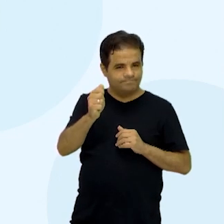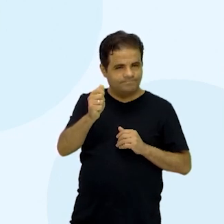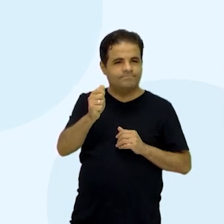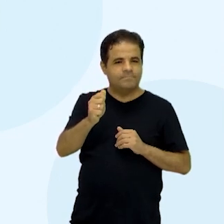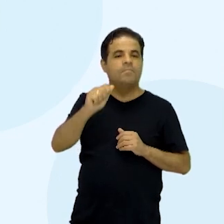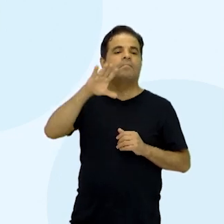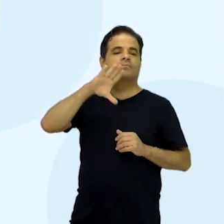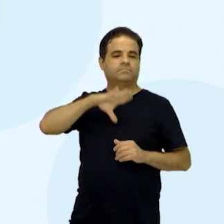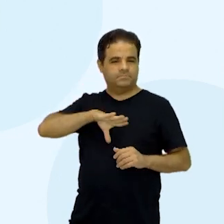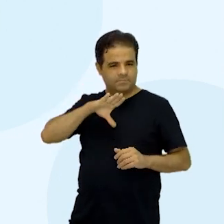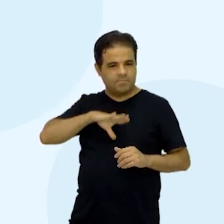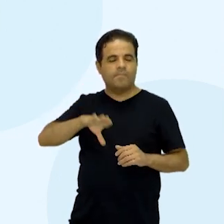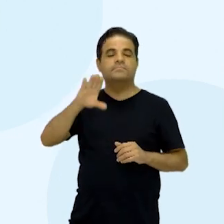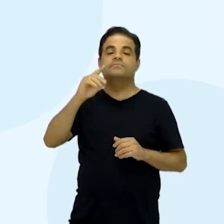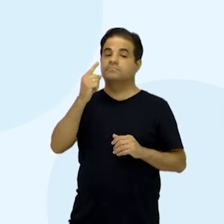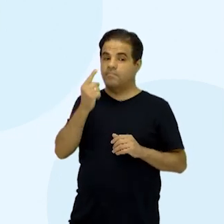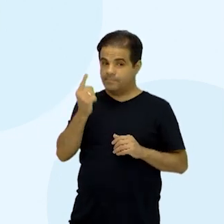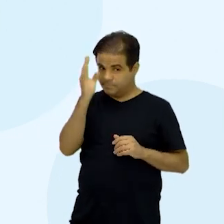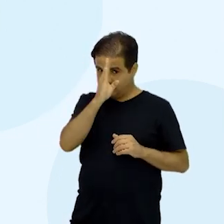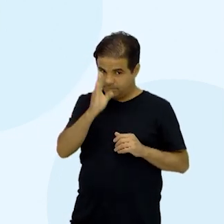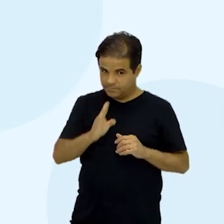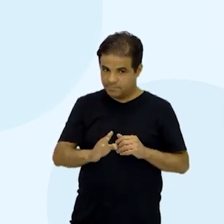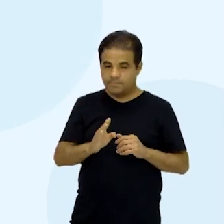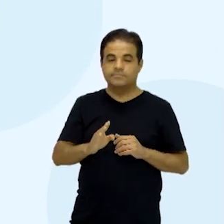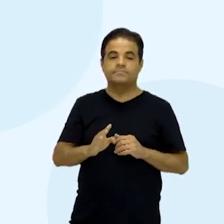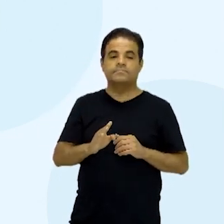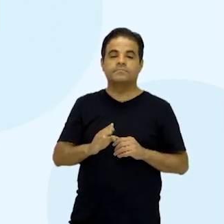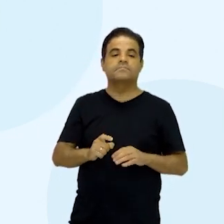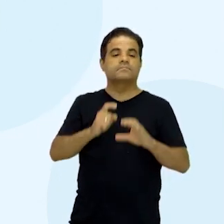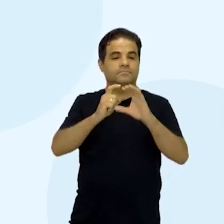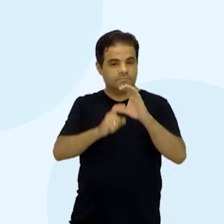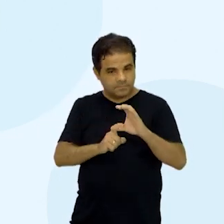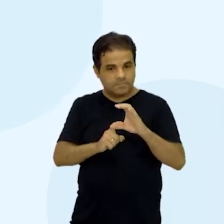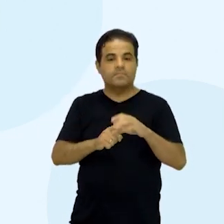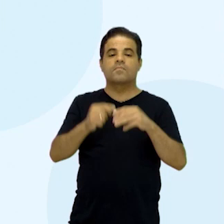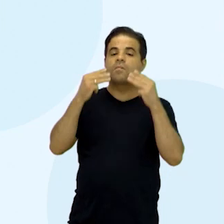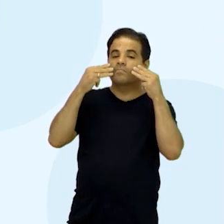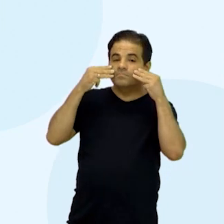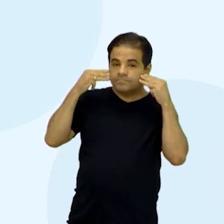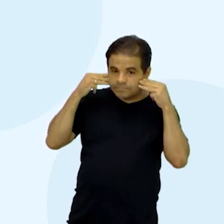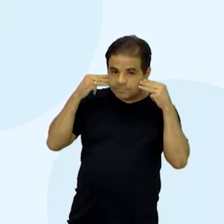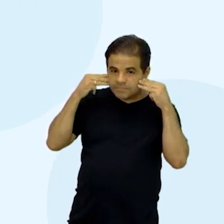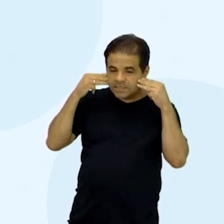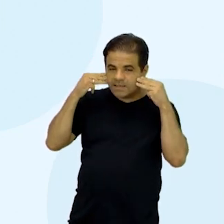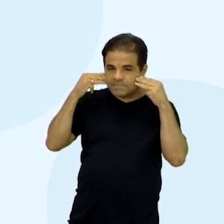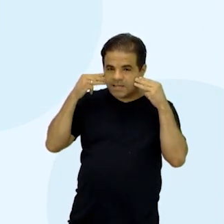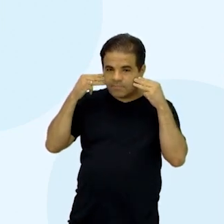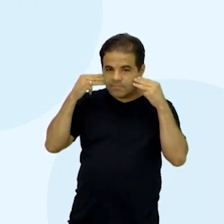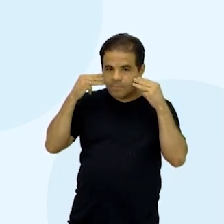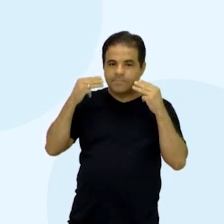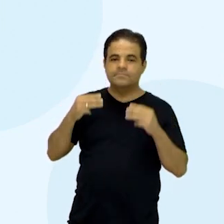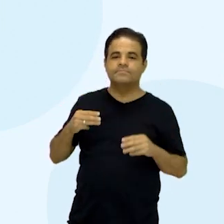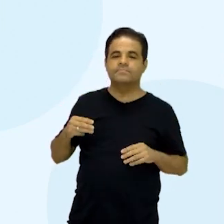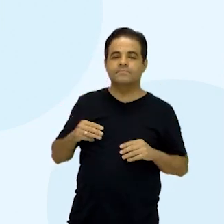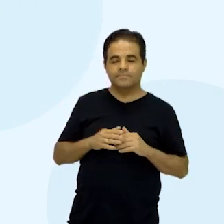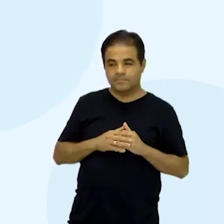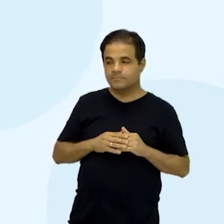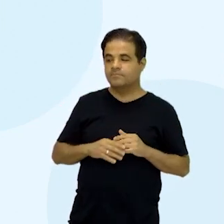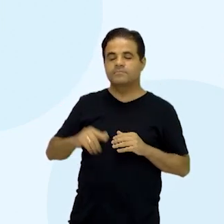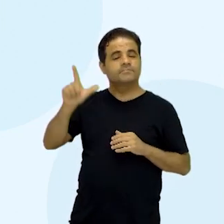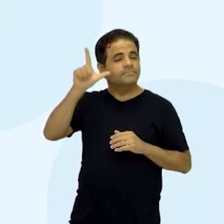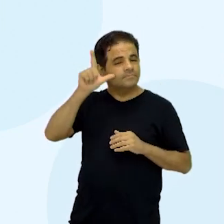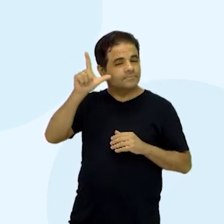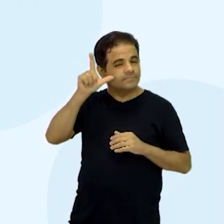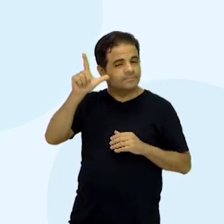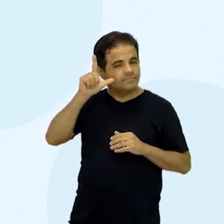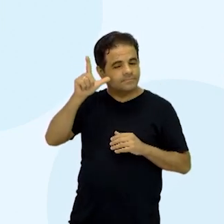Opa! Portugal, 1, Brasil, Angola, Moçambique, 4, Guiné-Bissau, 5, é